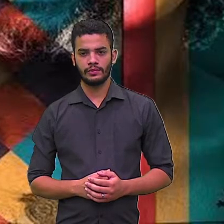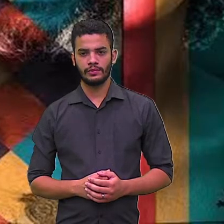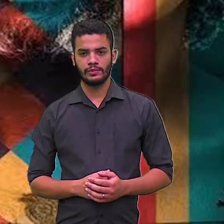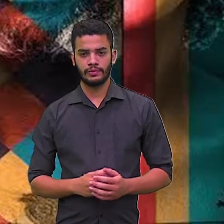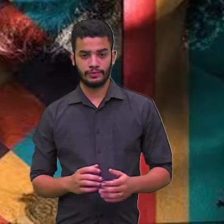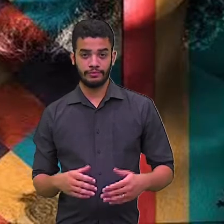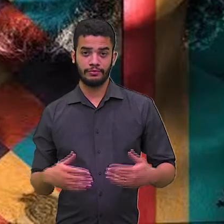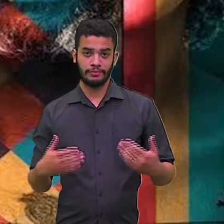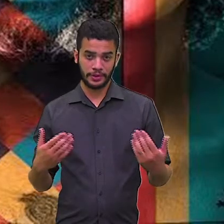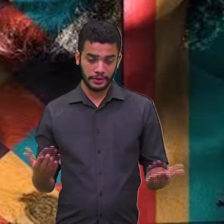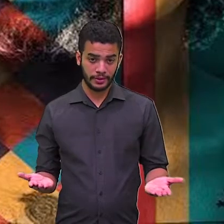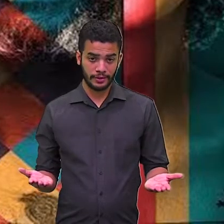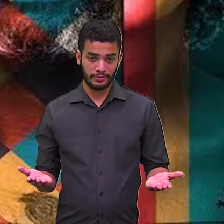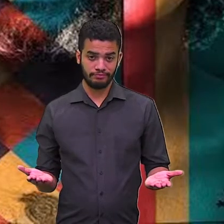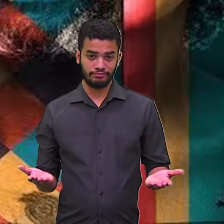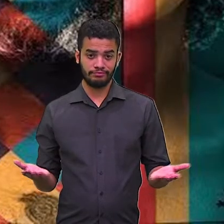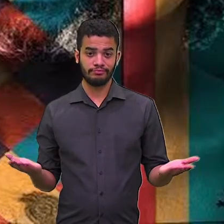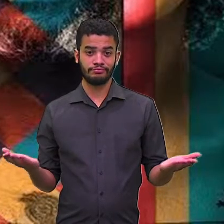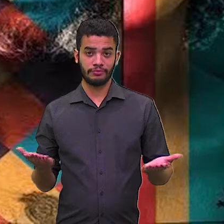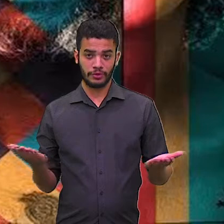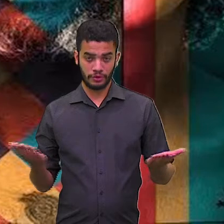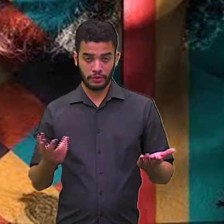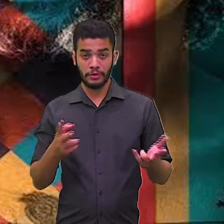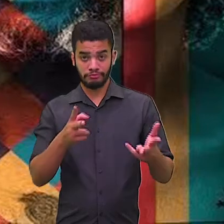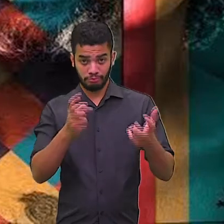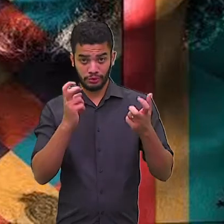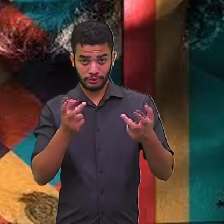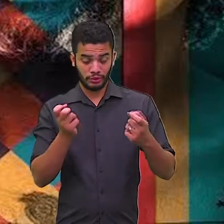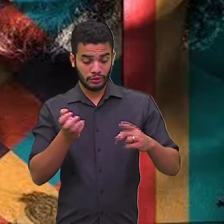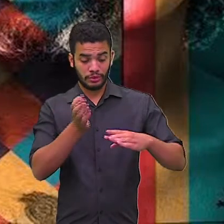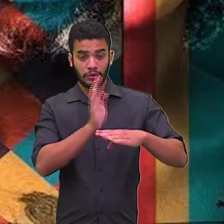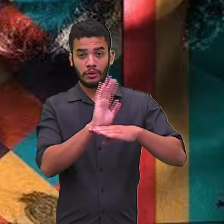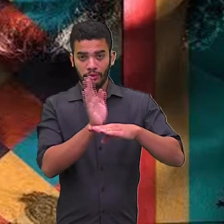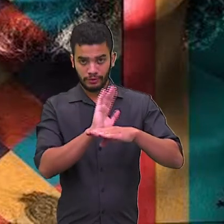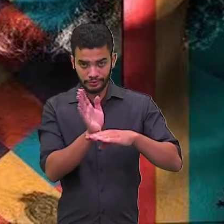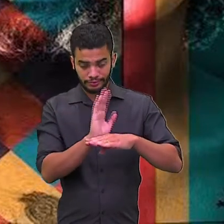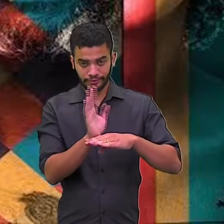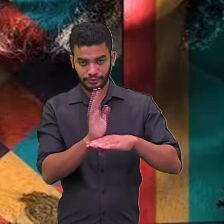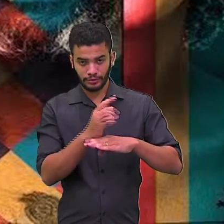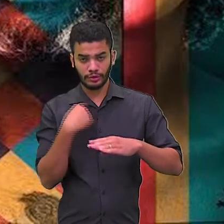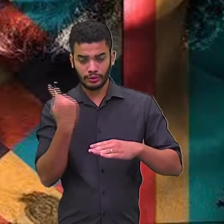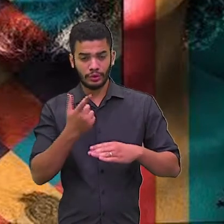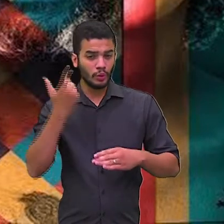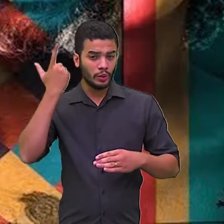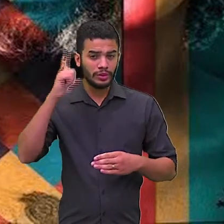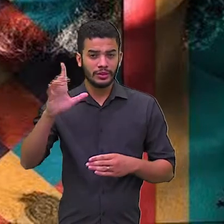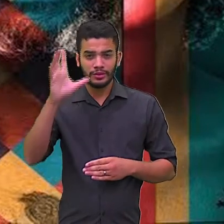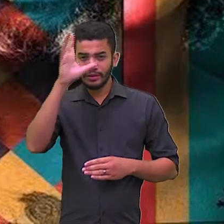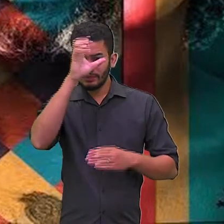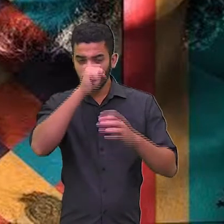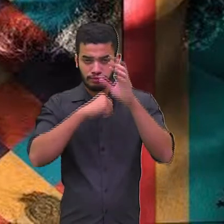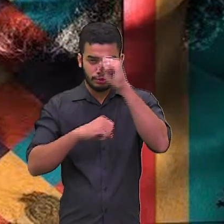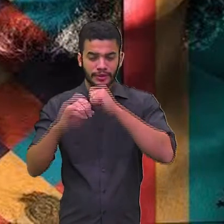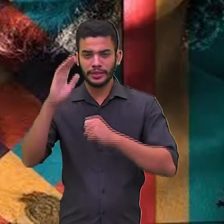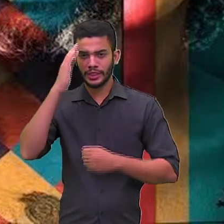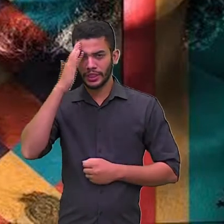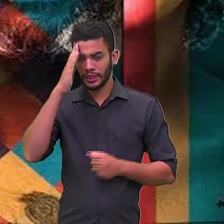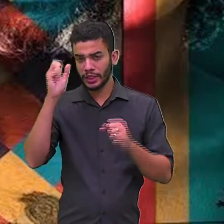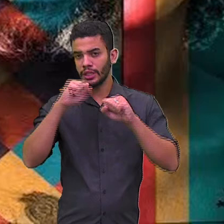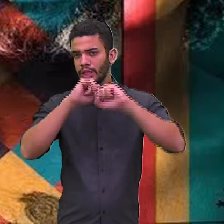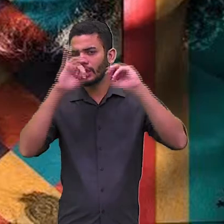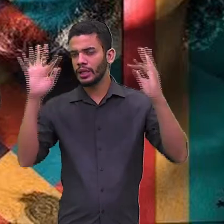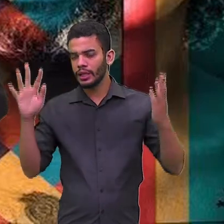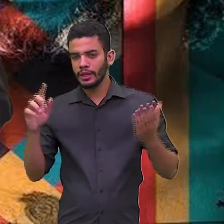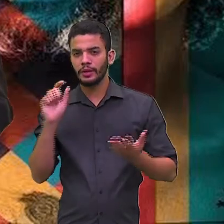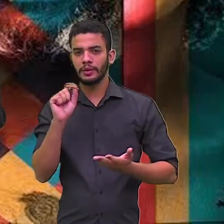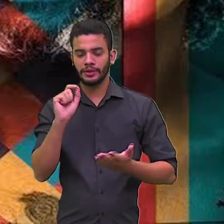Estudantes, então, neste vídeo que acabamos de assistir, nós entendemos mais a fundo o que são